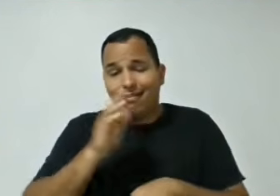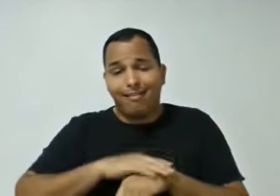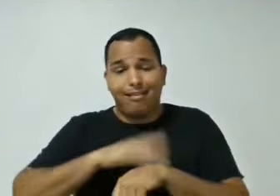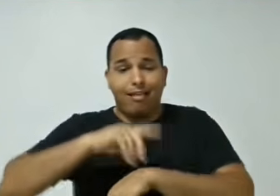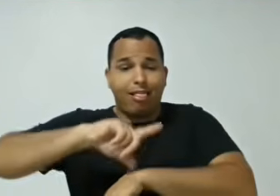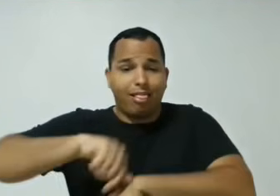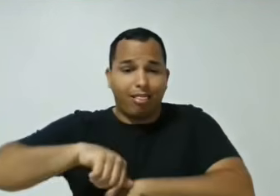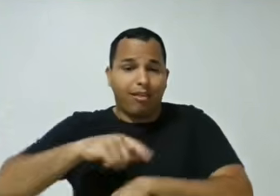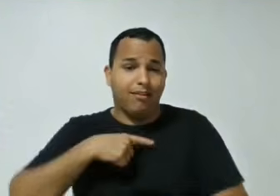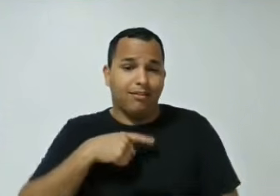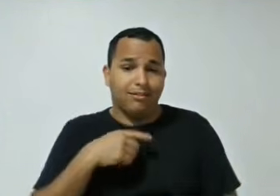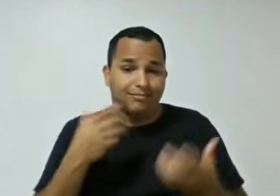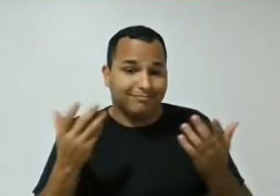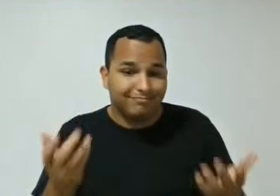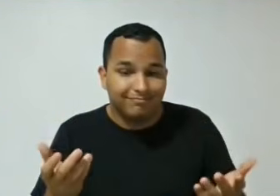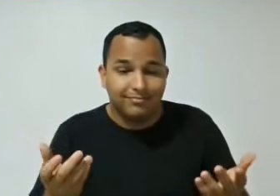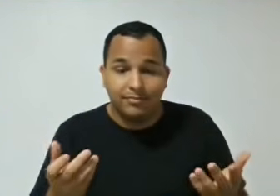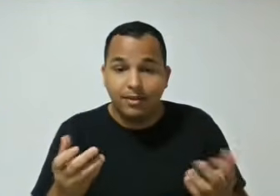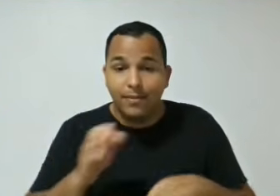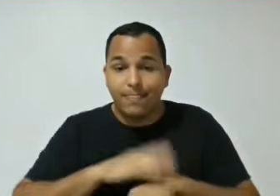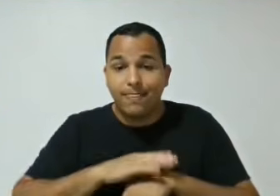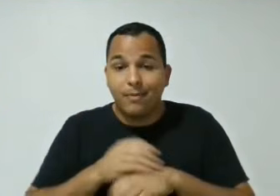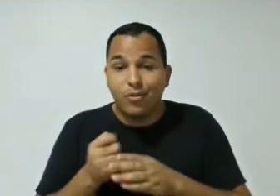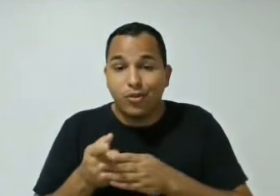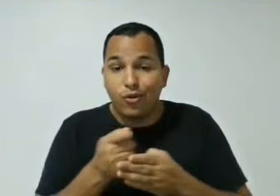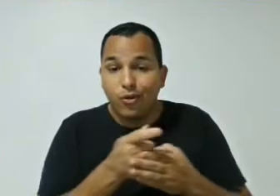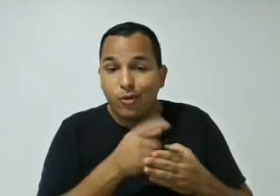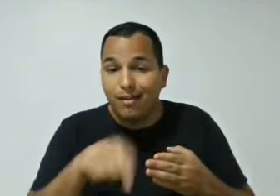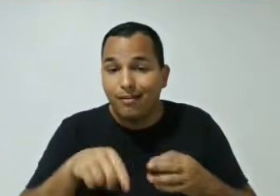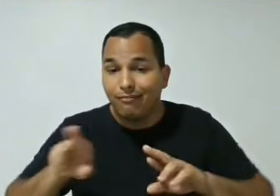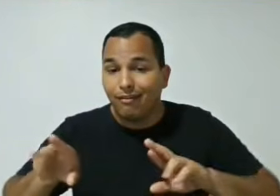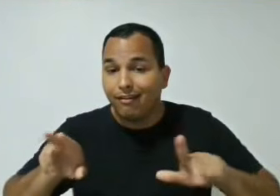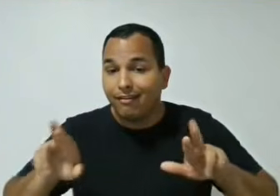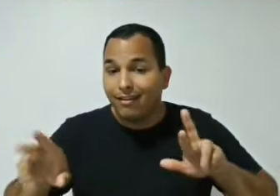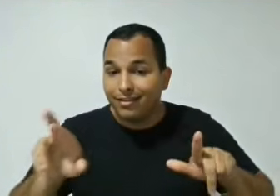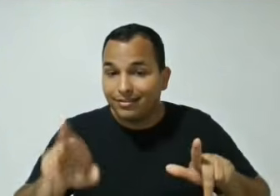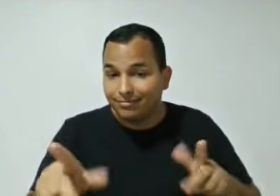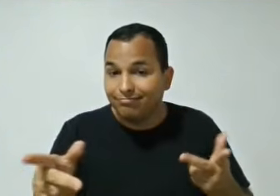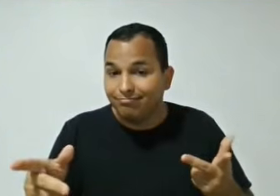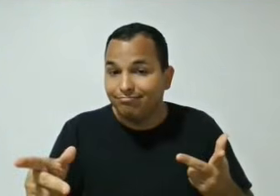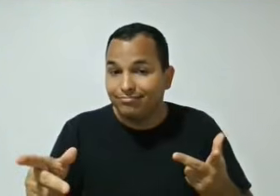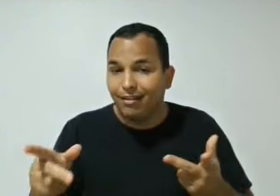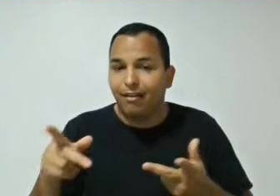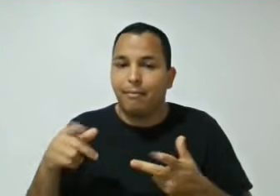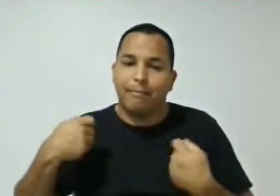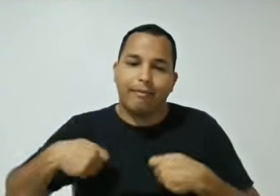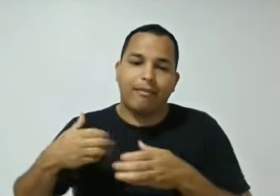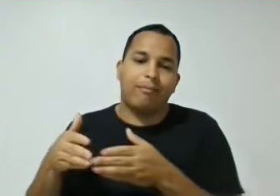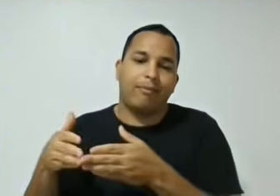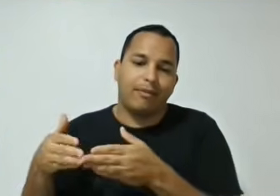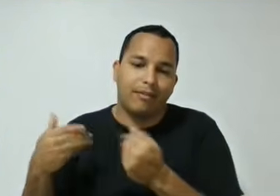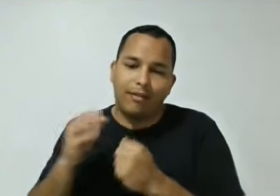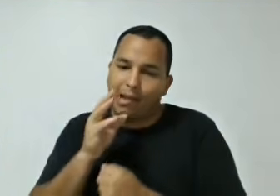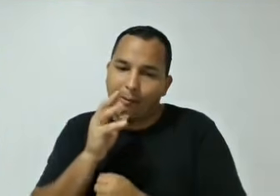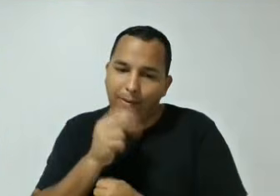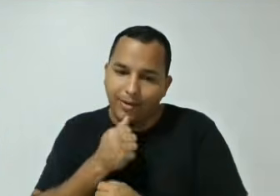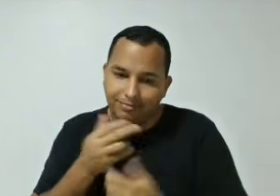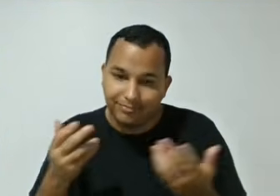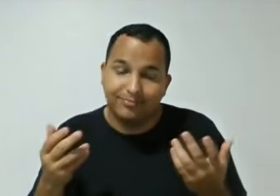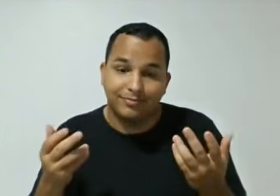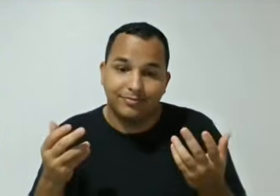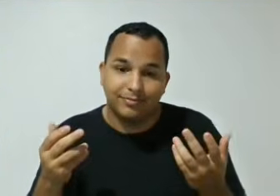os tempos de compra e tudo mais são diferentes, com uma licitação. Então, a gente entende que